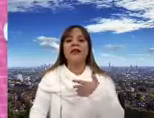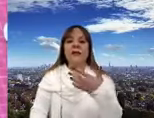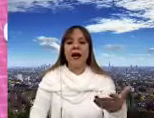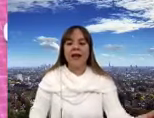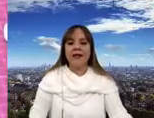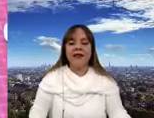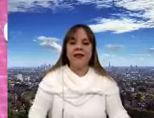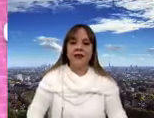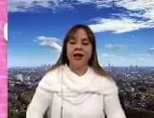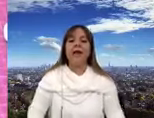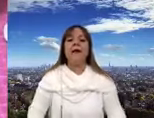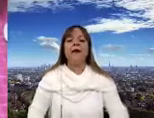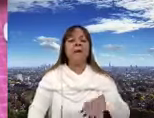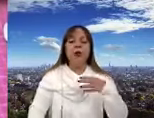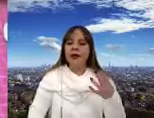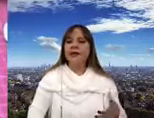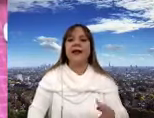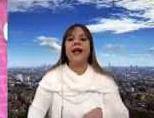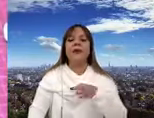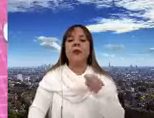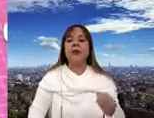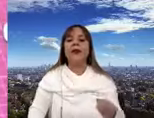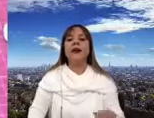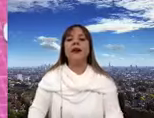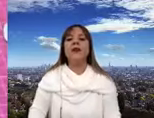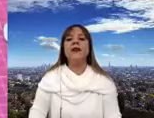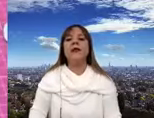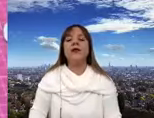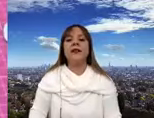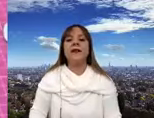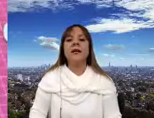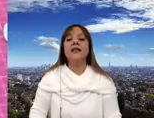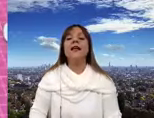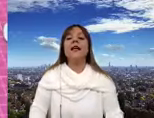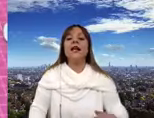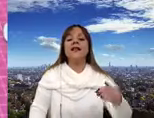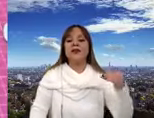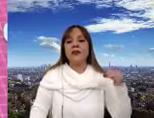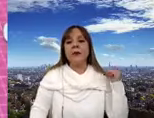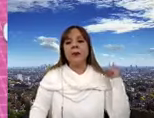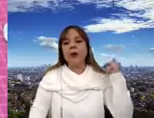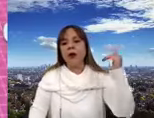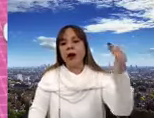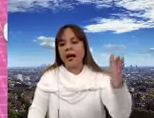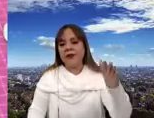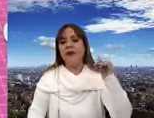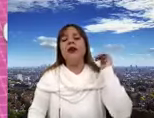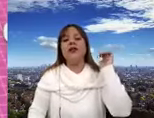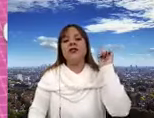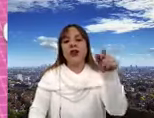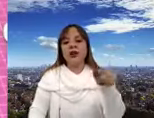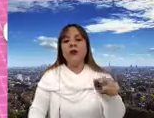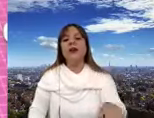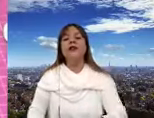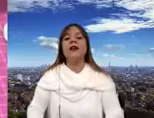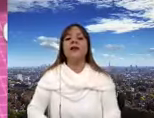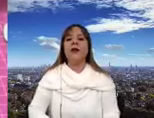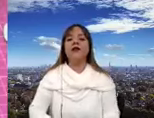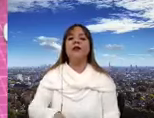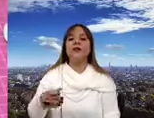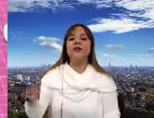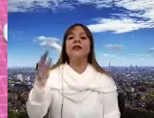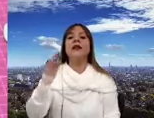Santa Fé, porque era muita entrega, muita demanda, eles resolveram prorrogar. Então, só dia 8 é que volta com